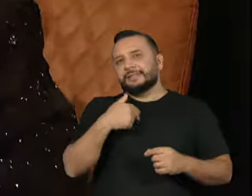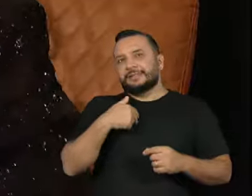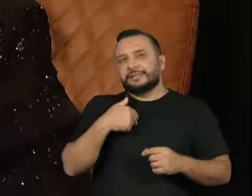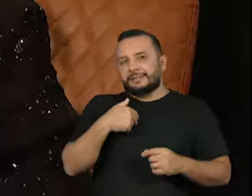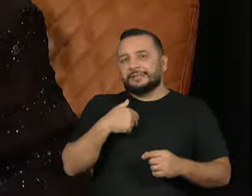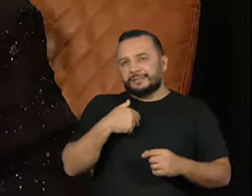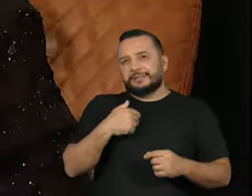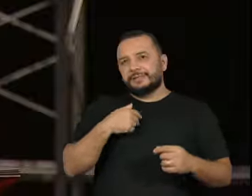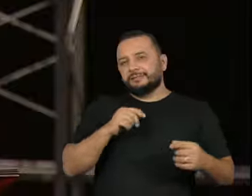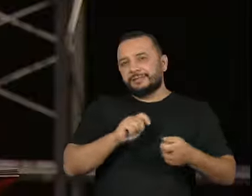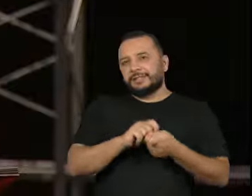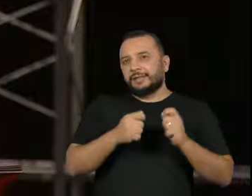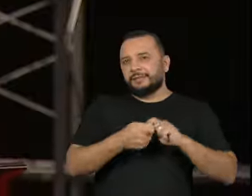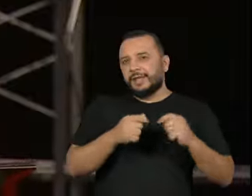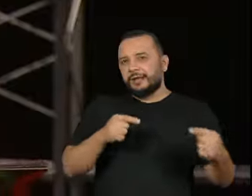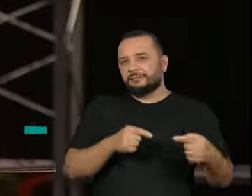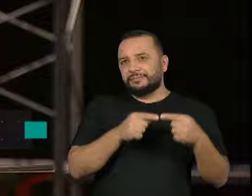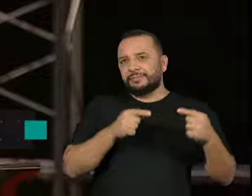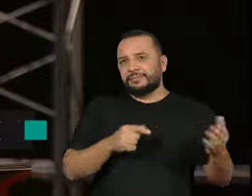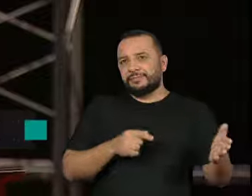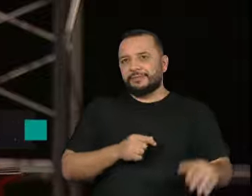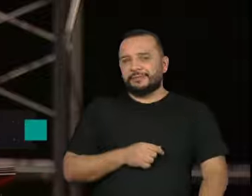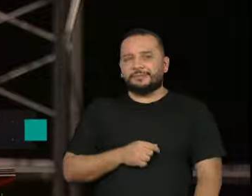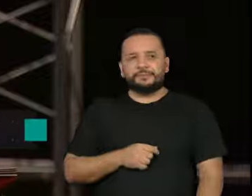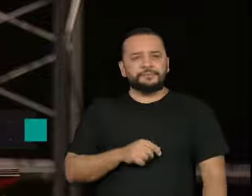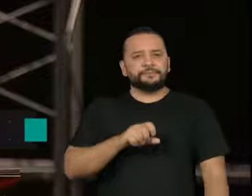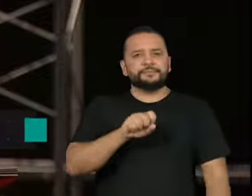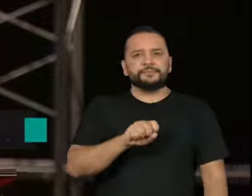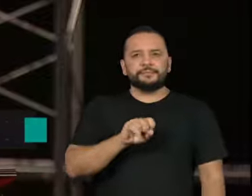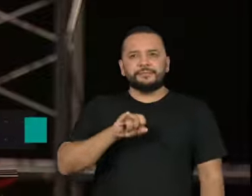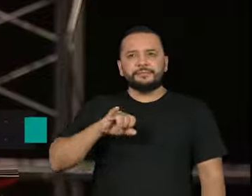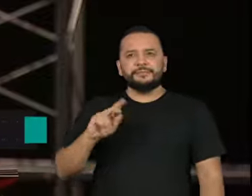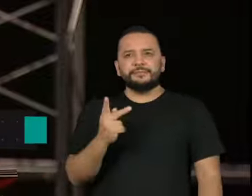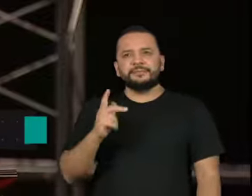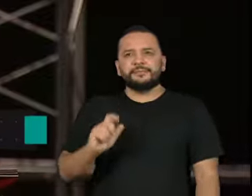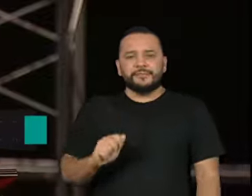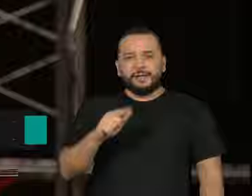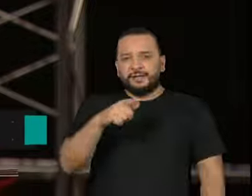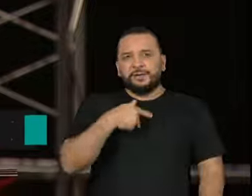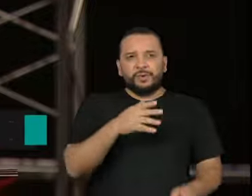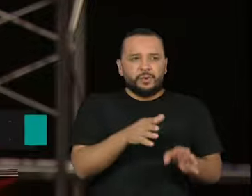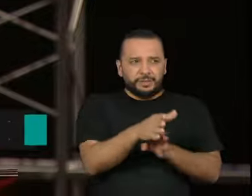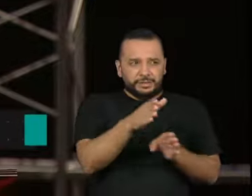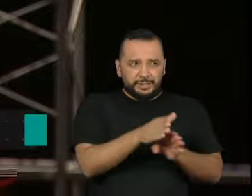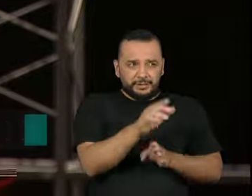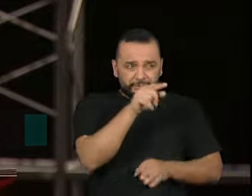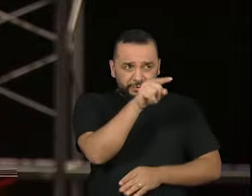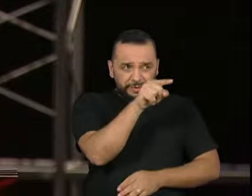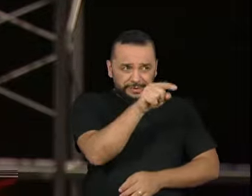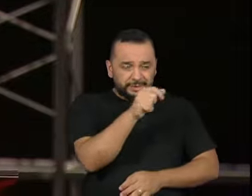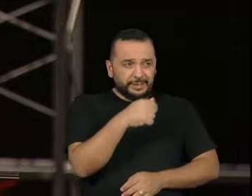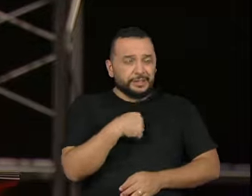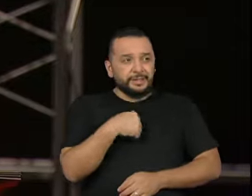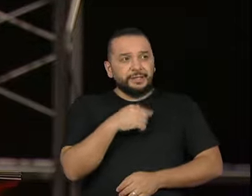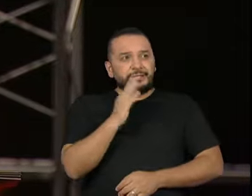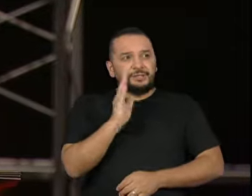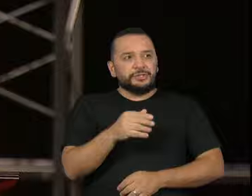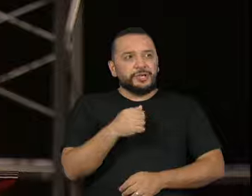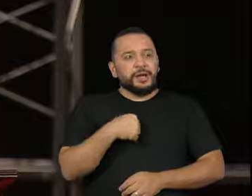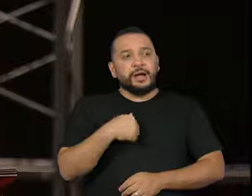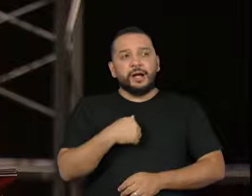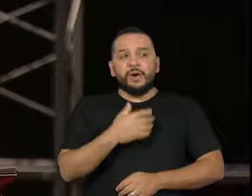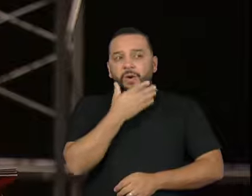leitura com ele, né? Claudete, falando na Silvinha Telles, ela também te deu um conselho que era para você ouvir mais os cantores do que